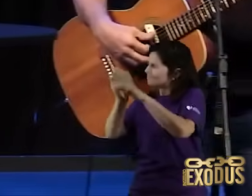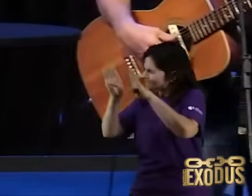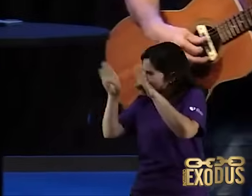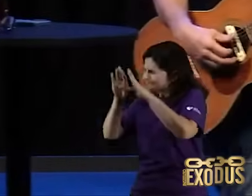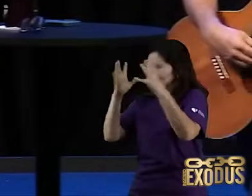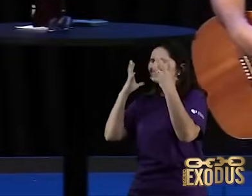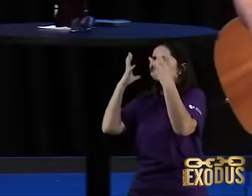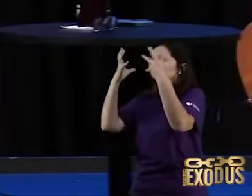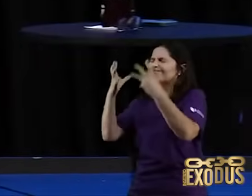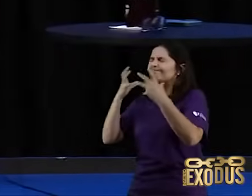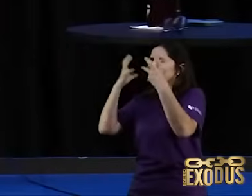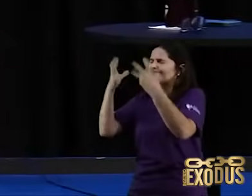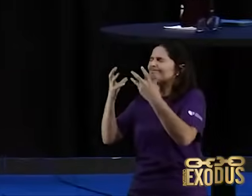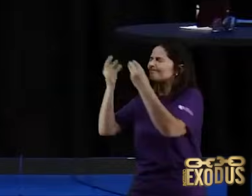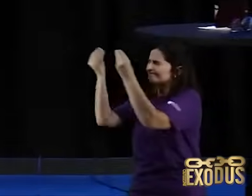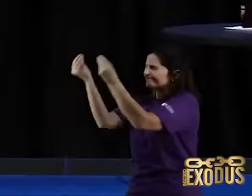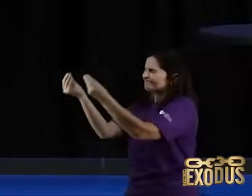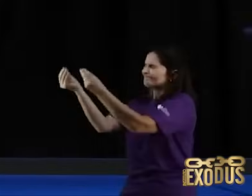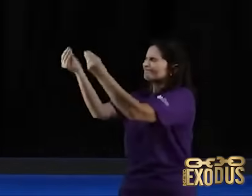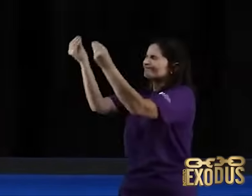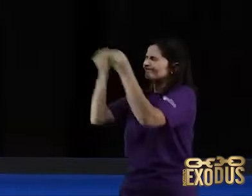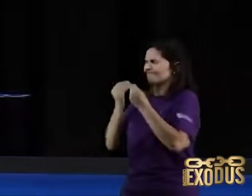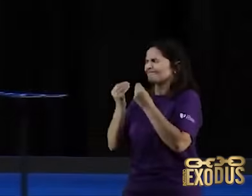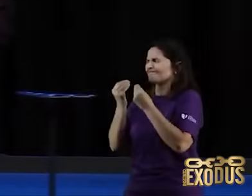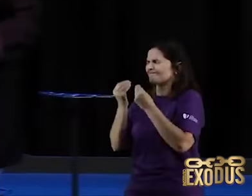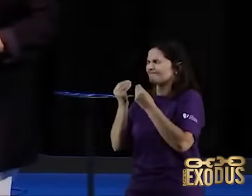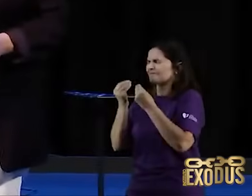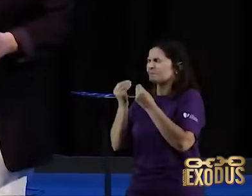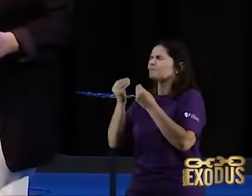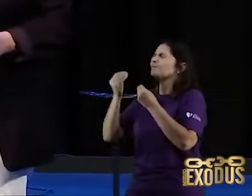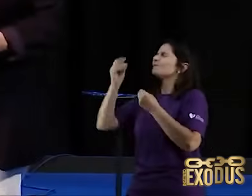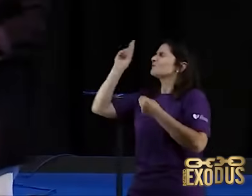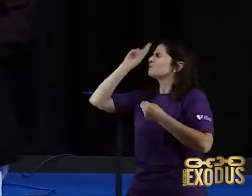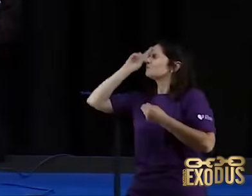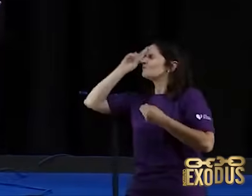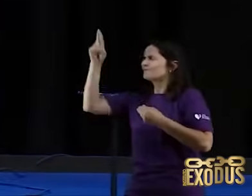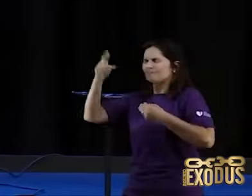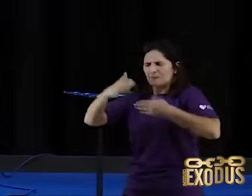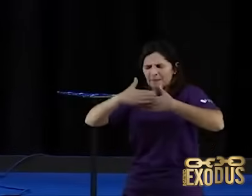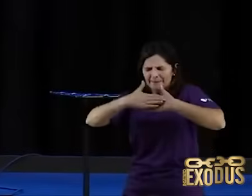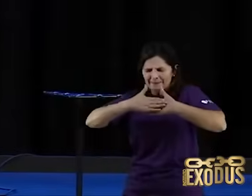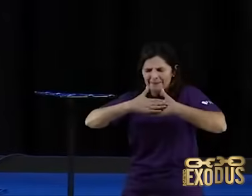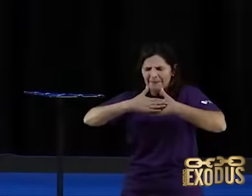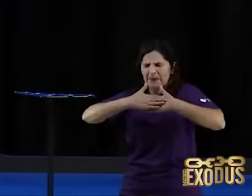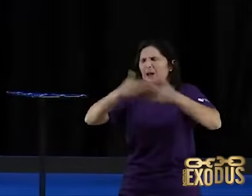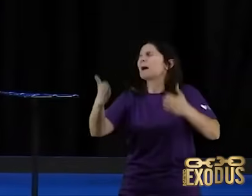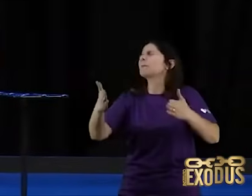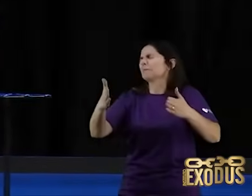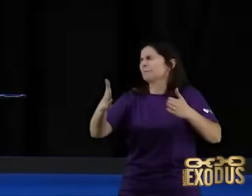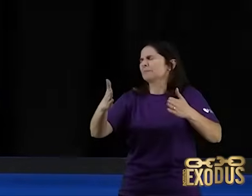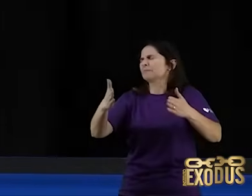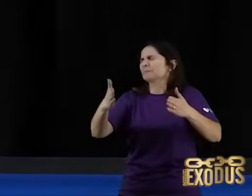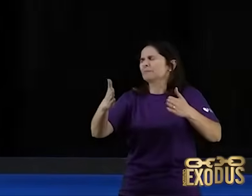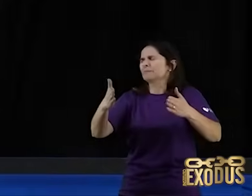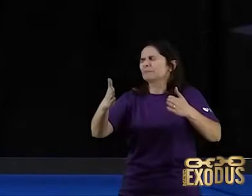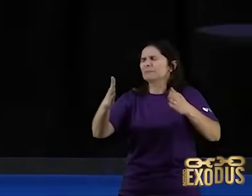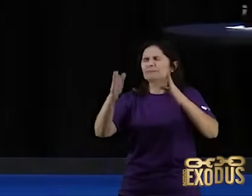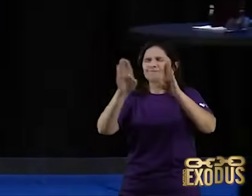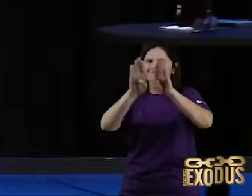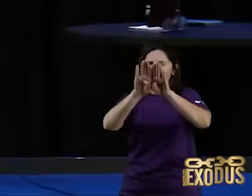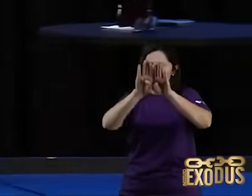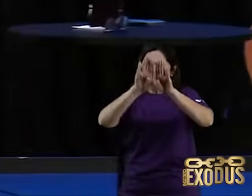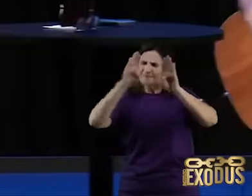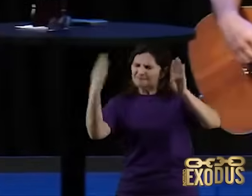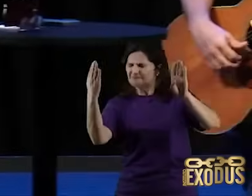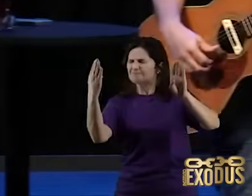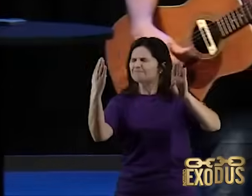aquilo que só o senhor pode dar o senhor abre portas Deus que ninguém pode abrir portas que senhor fecha